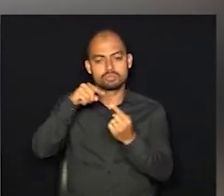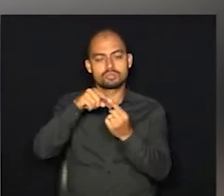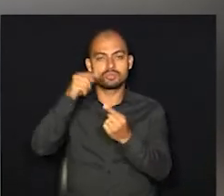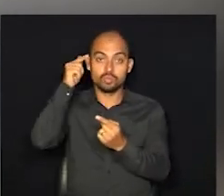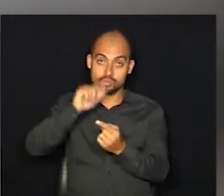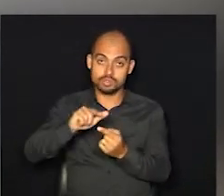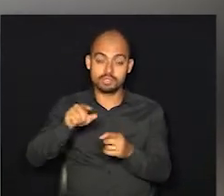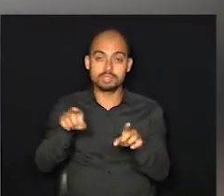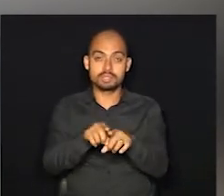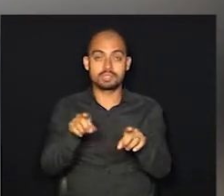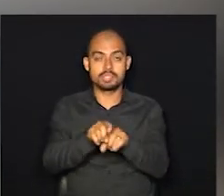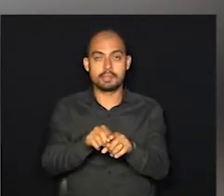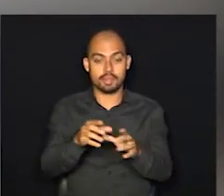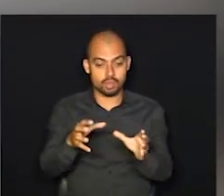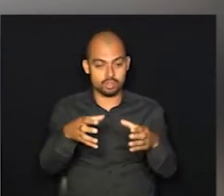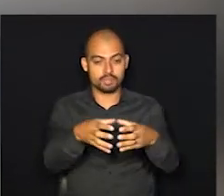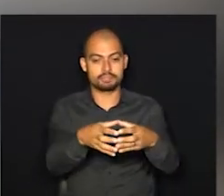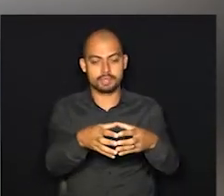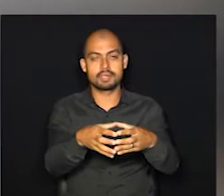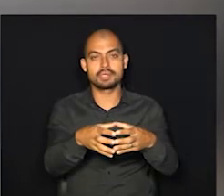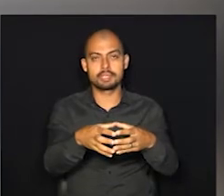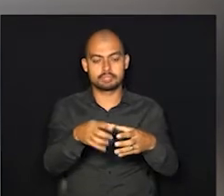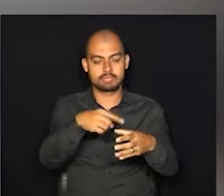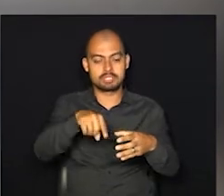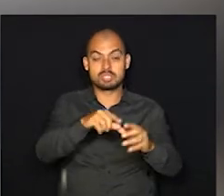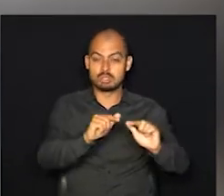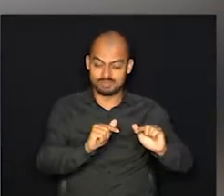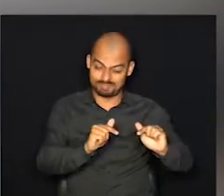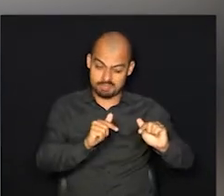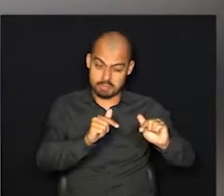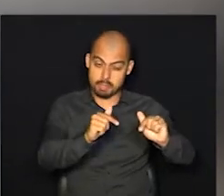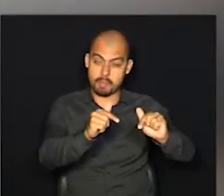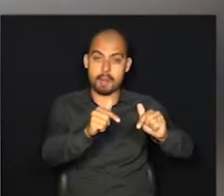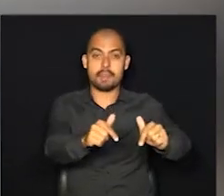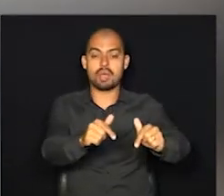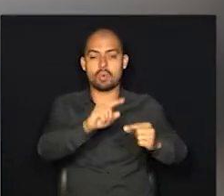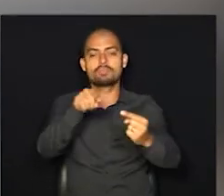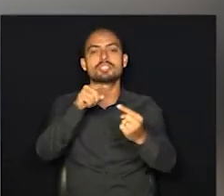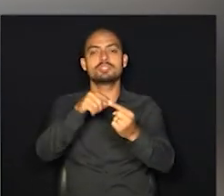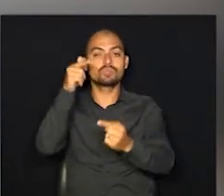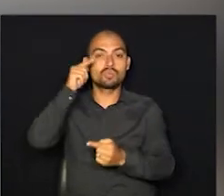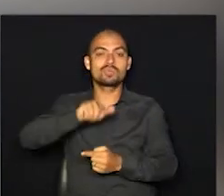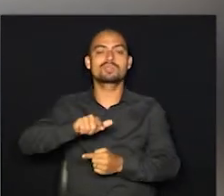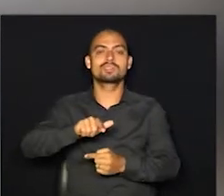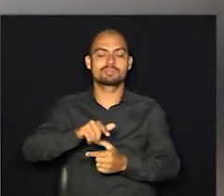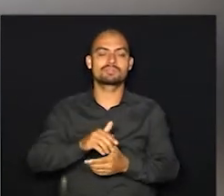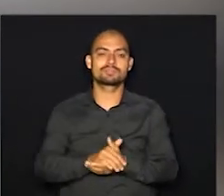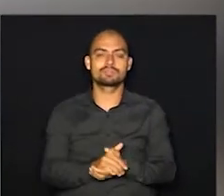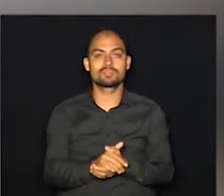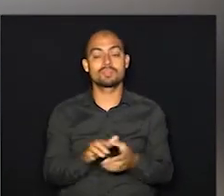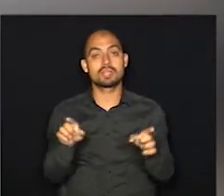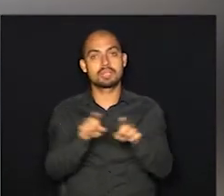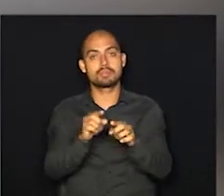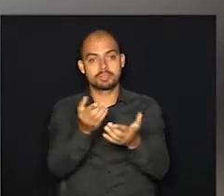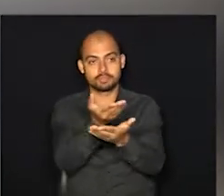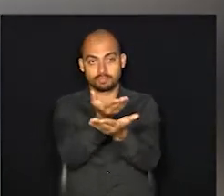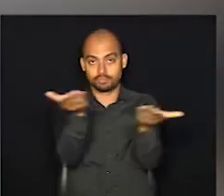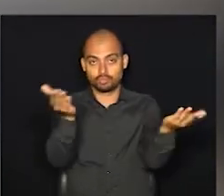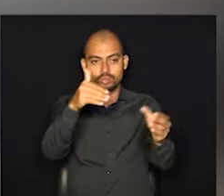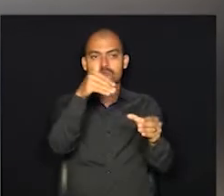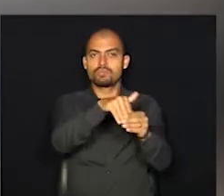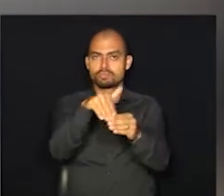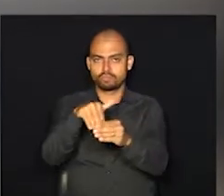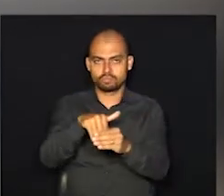nossas conquistas. Agradecer nossa equipe que trabalhou intensamente para atingir nossos objetivos. E agradecer